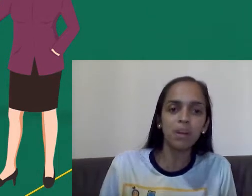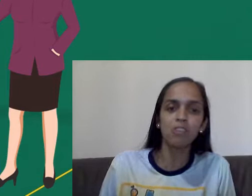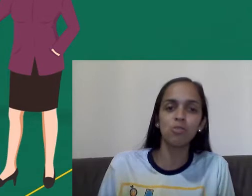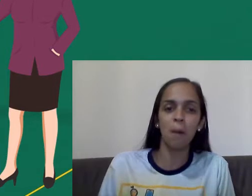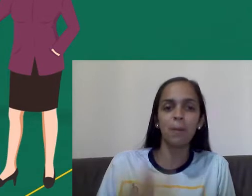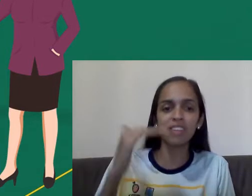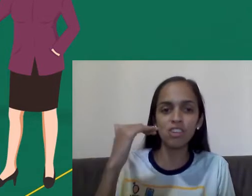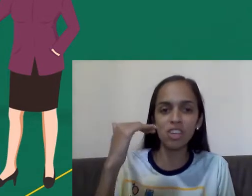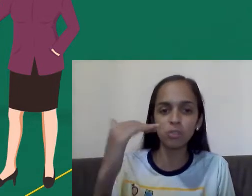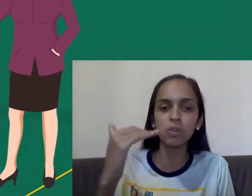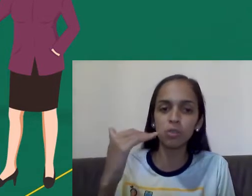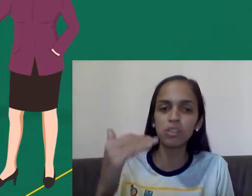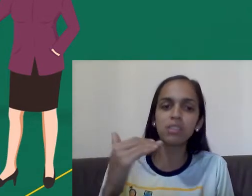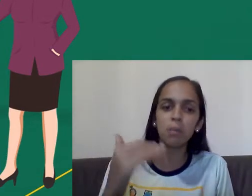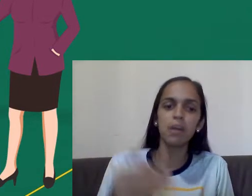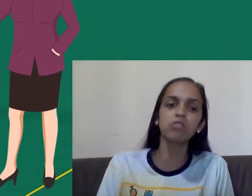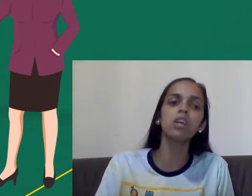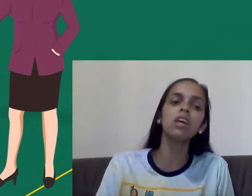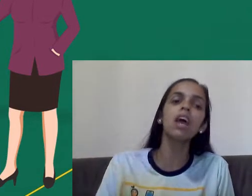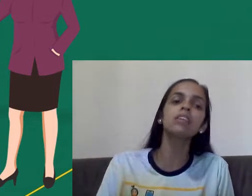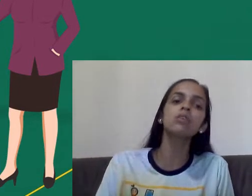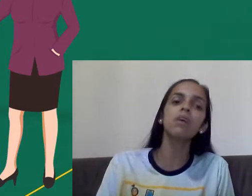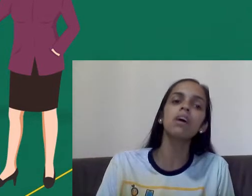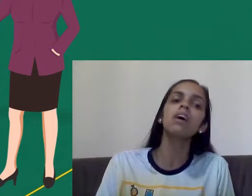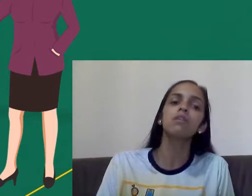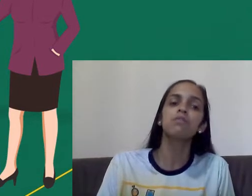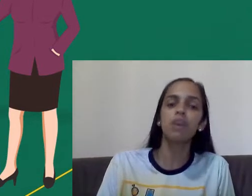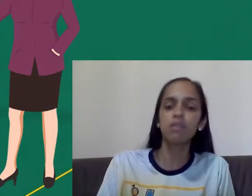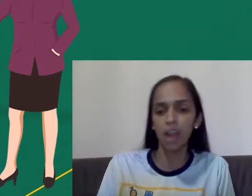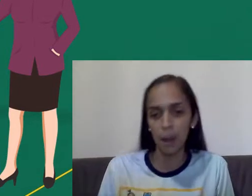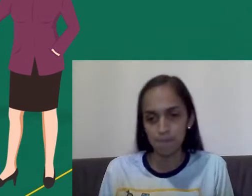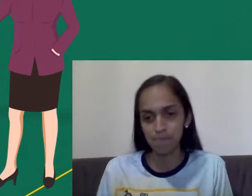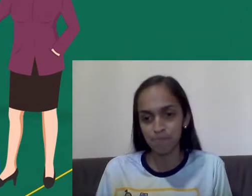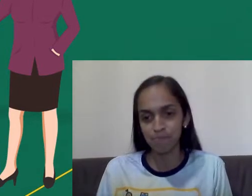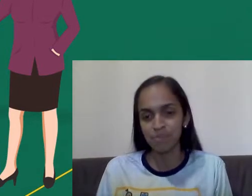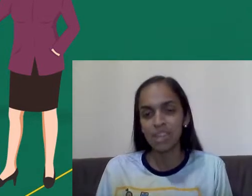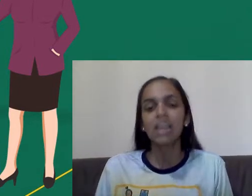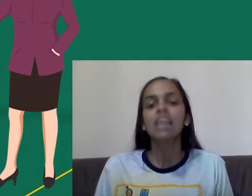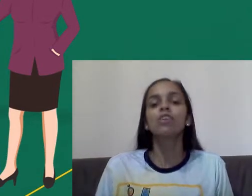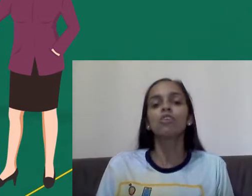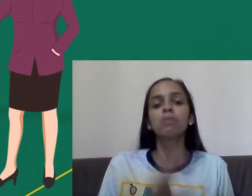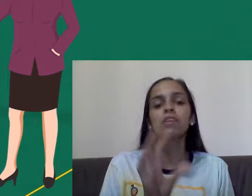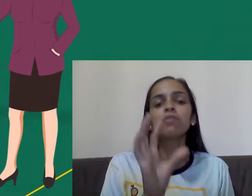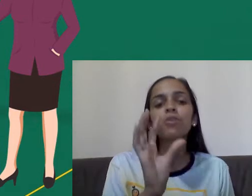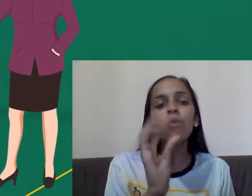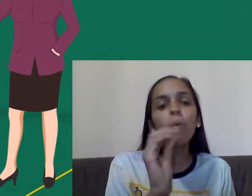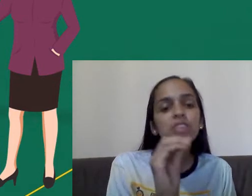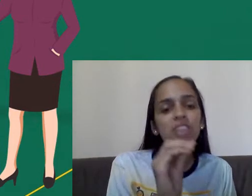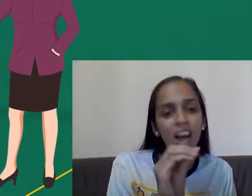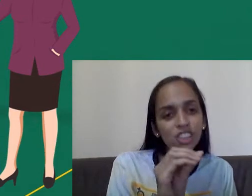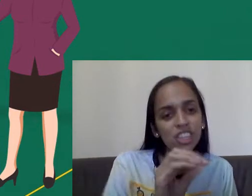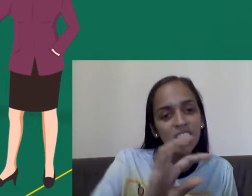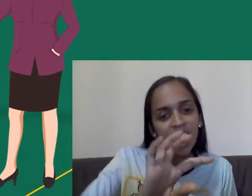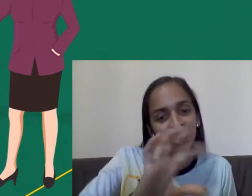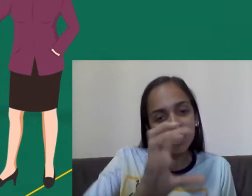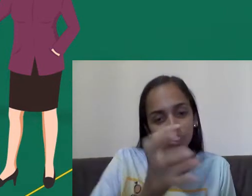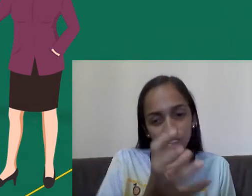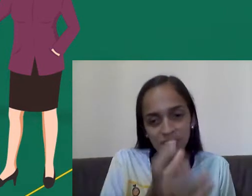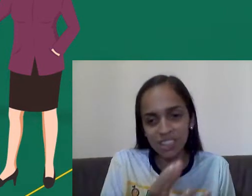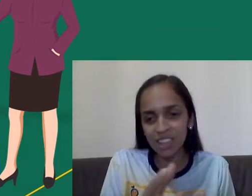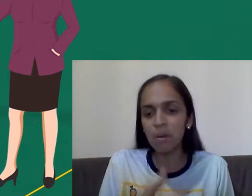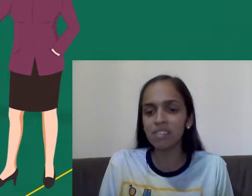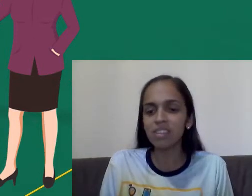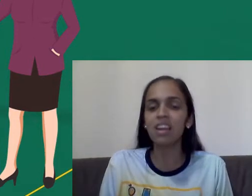desse prédio, a paisagem que as pessoas desse prédio têm é de uma favela. Então nós podemos ver um contraste